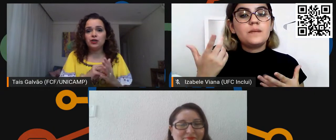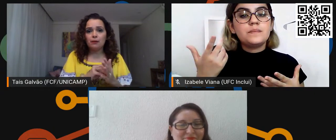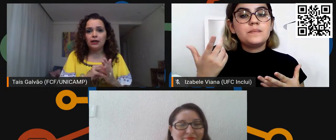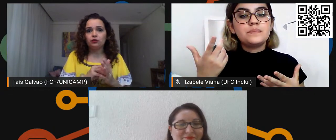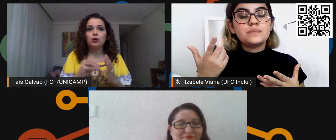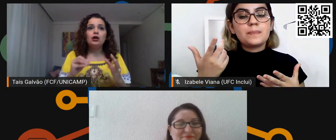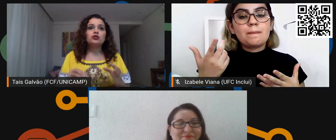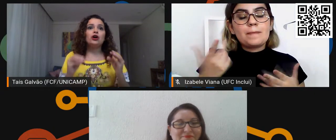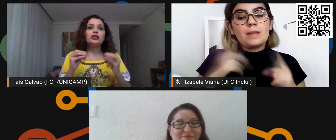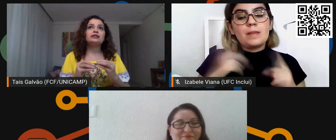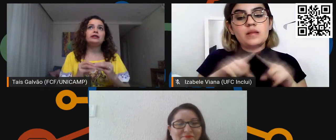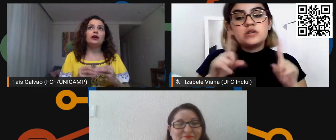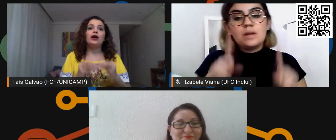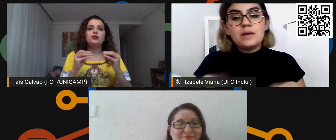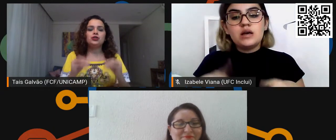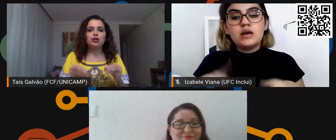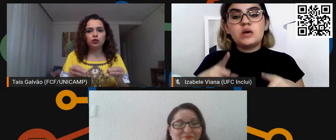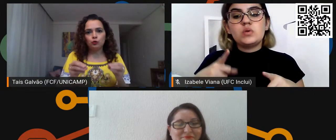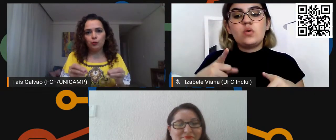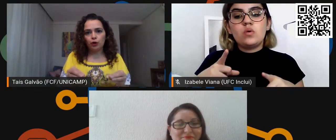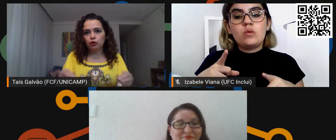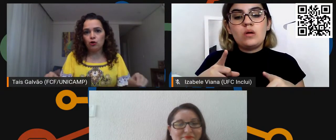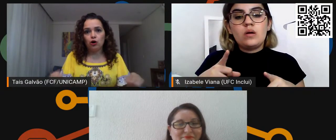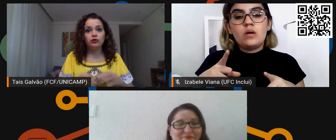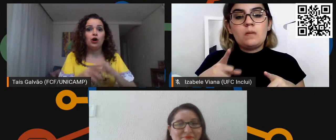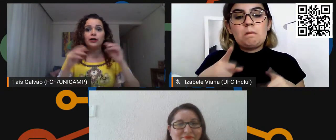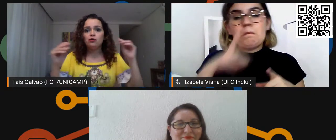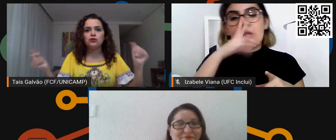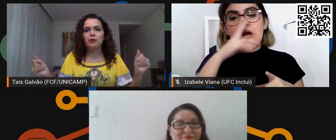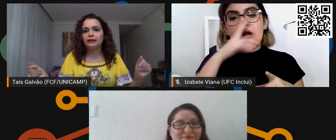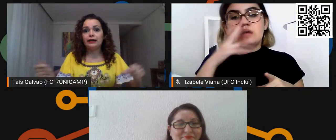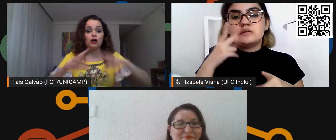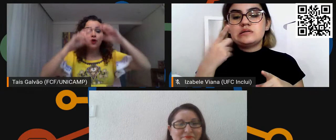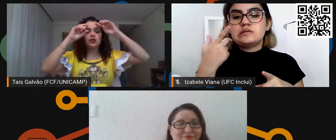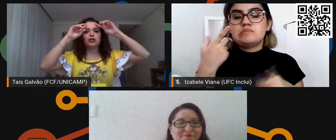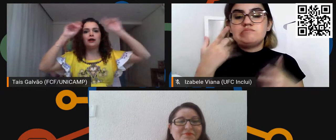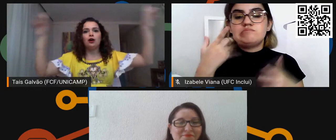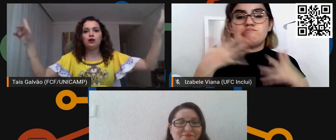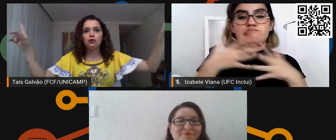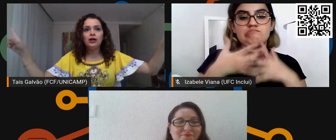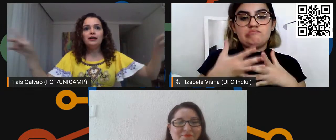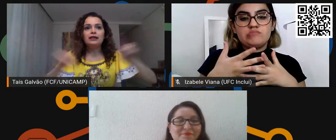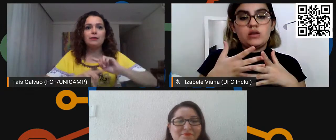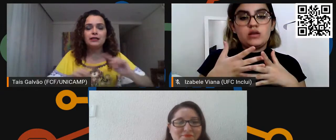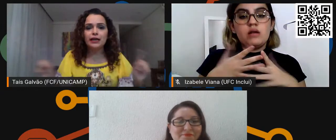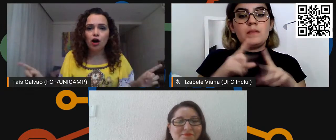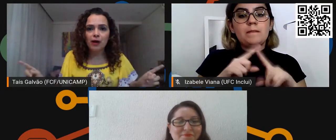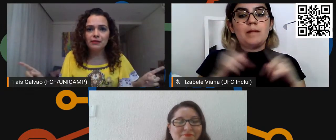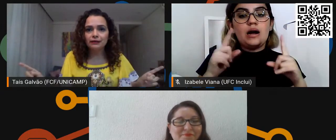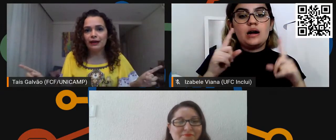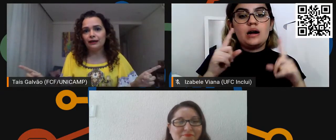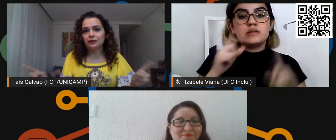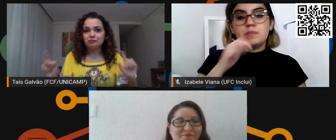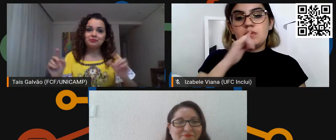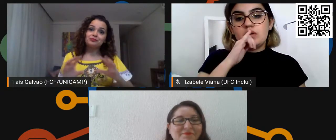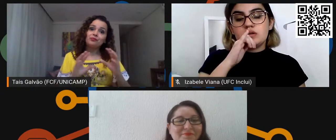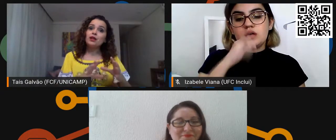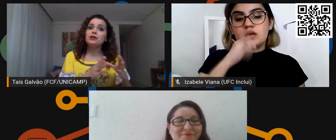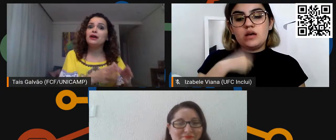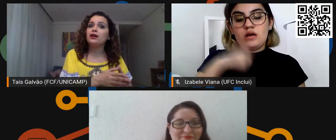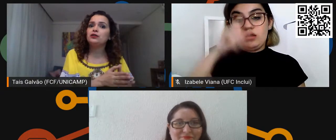desse planejamento. Só que se eu registro o meu protocolo, na hora que eu tive uma ideia, não, vou registrar logo, que é para ninguém roubar a minha